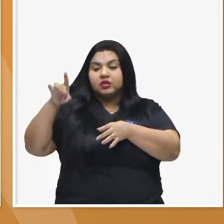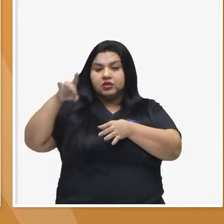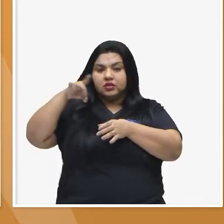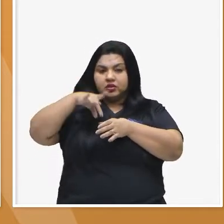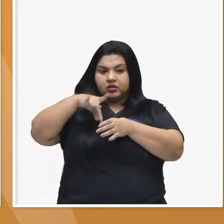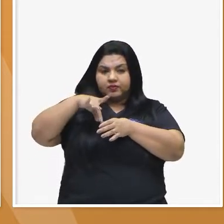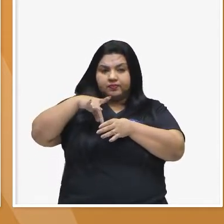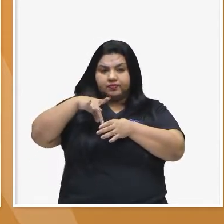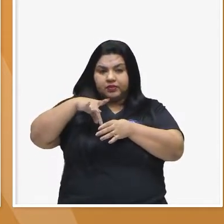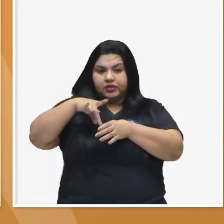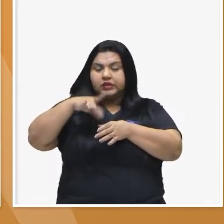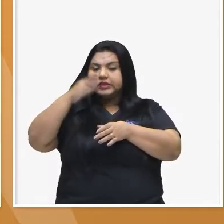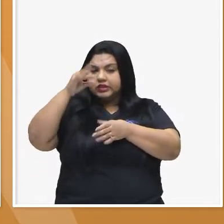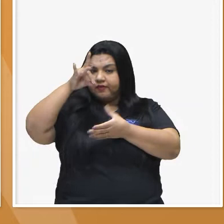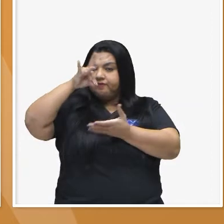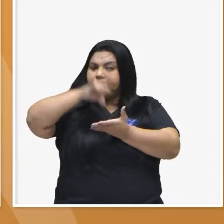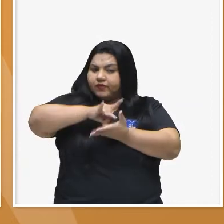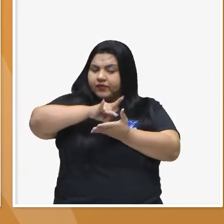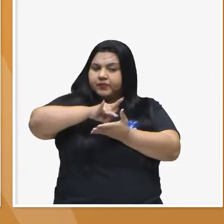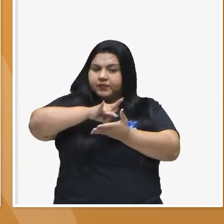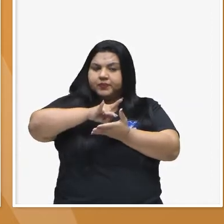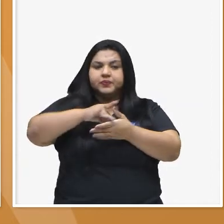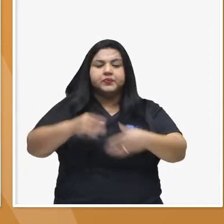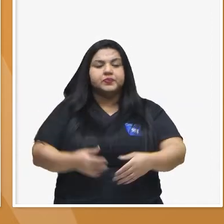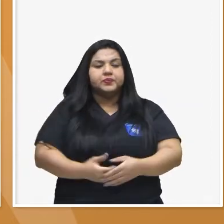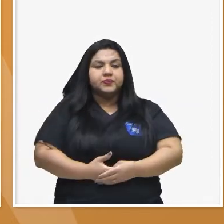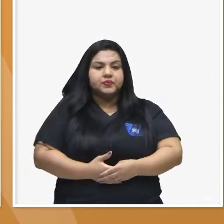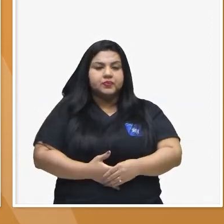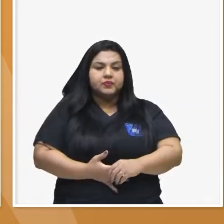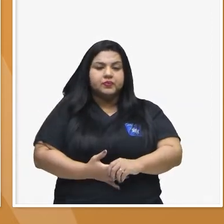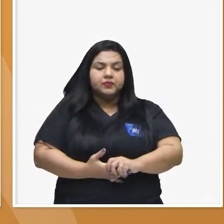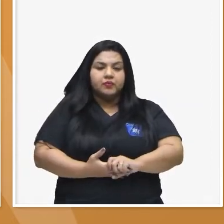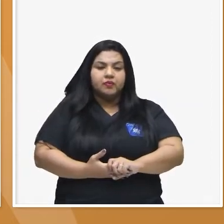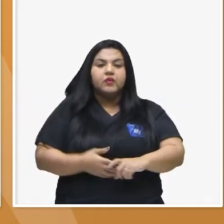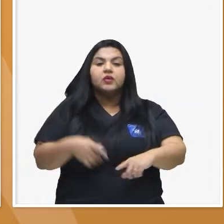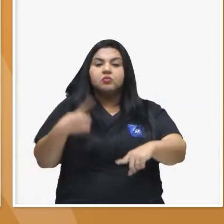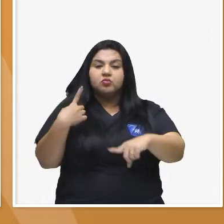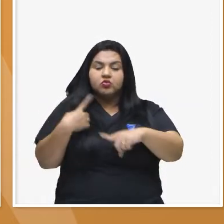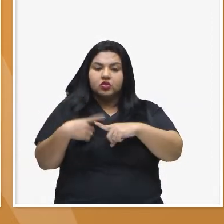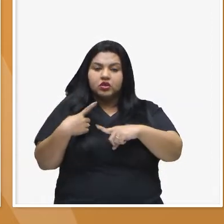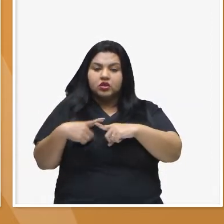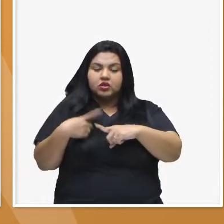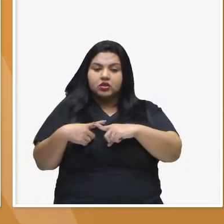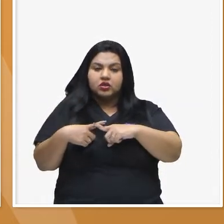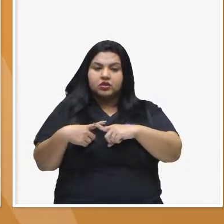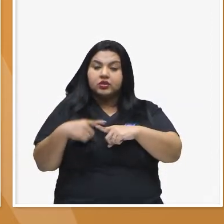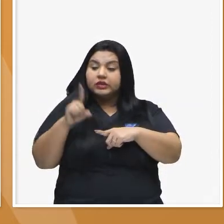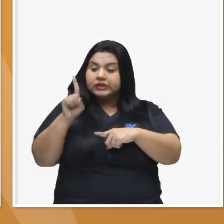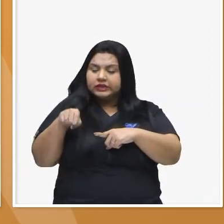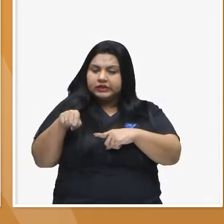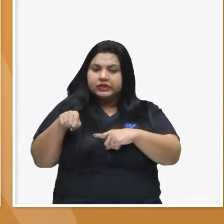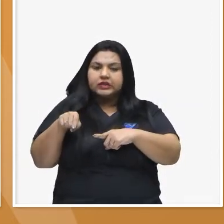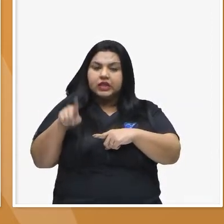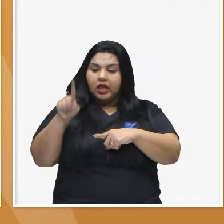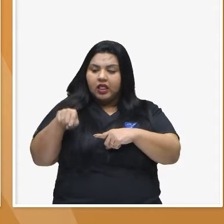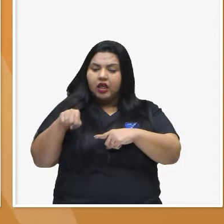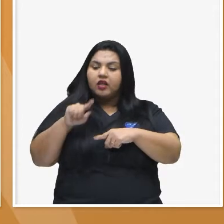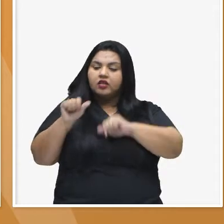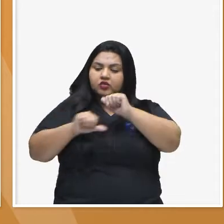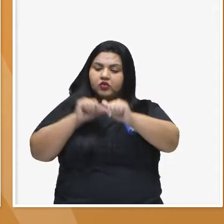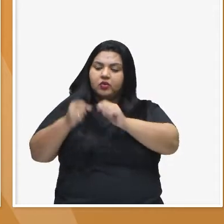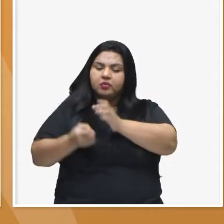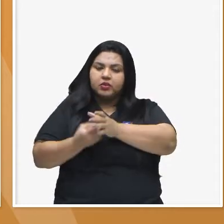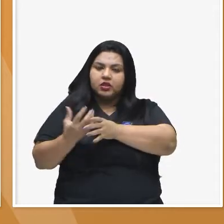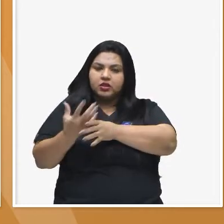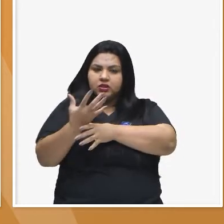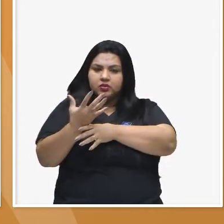ali. Ela é um ser em si. Porque ela em si, ela vai se tornar uma planta. Ou